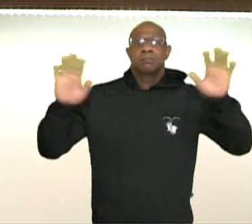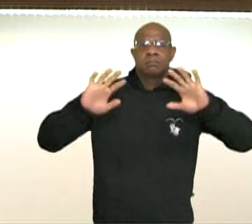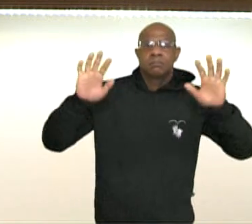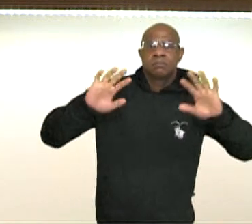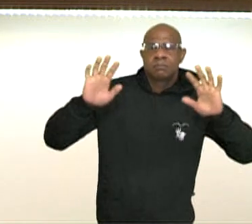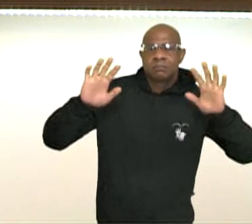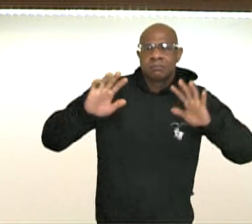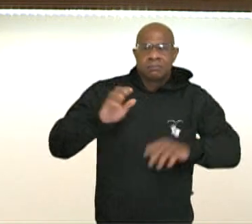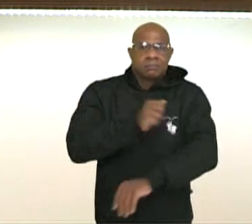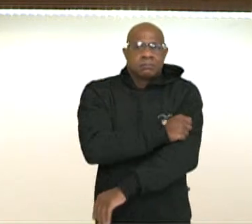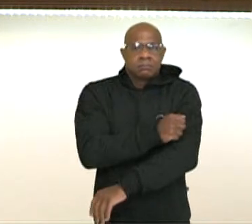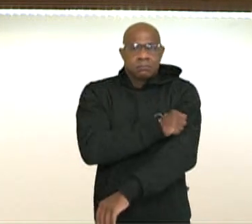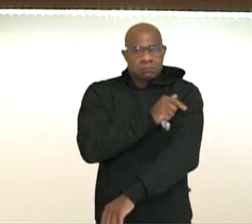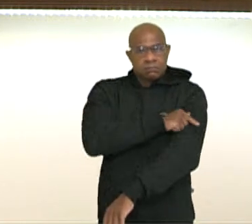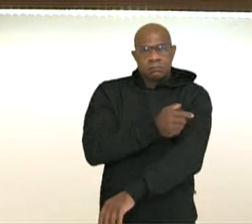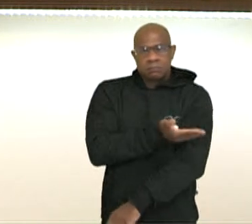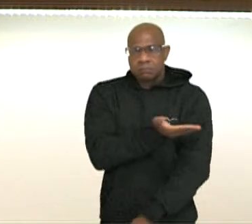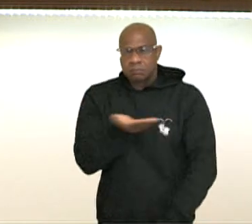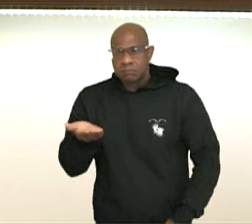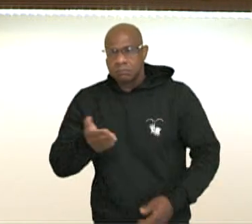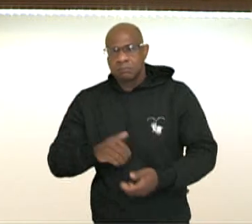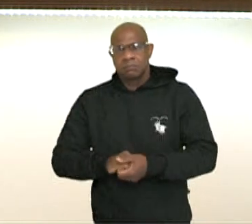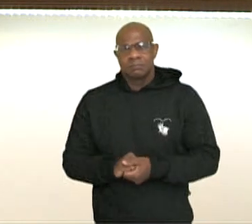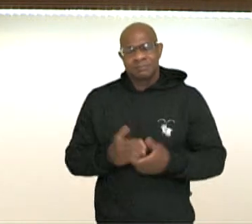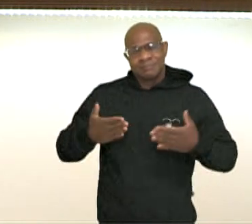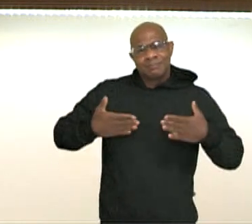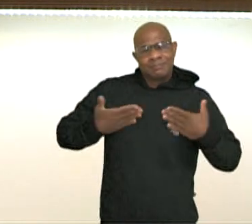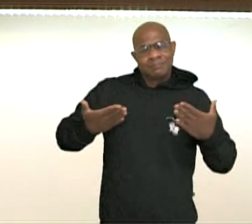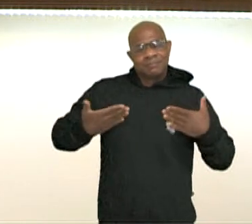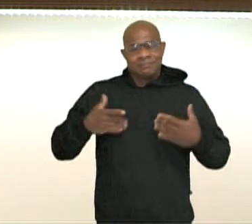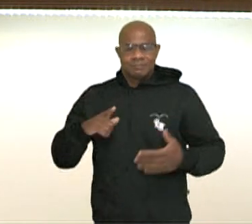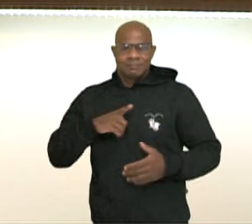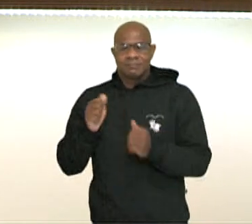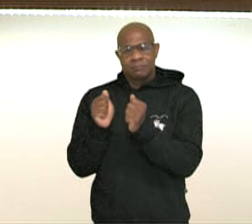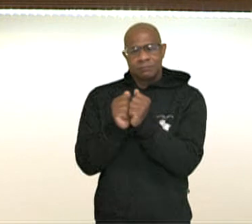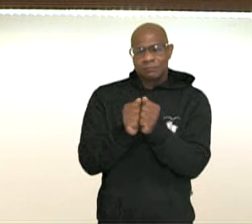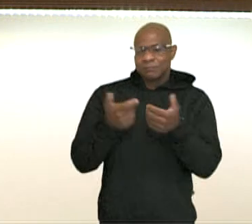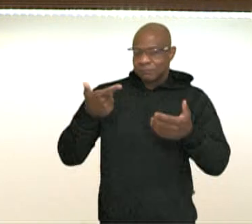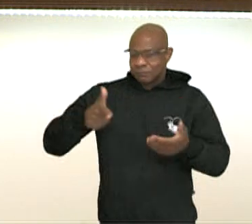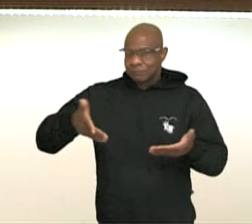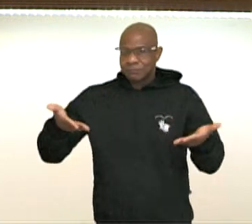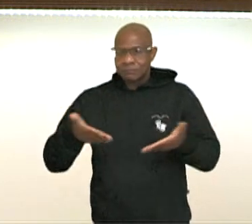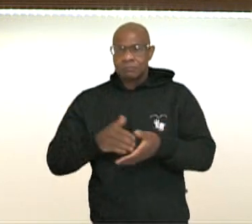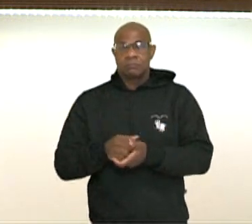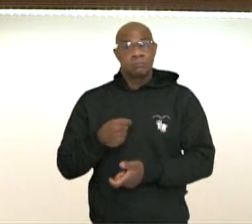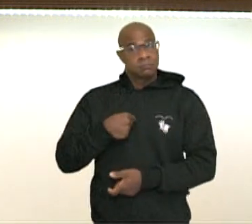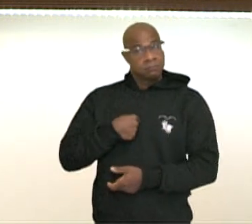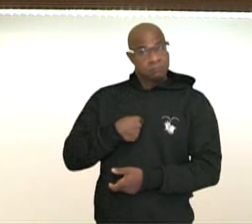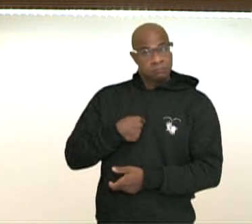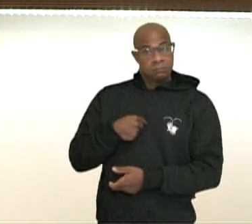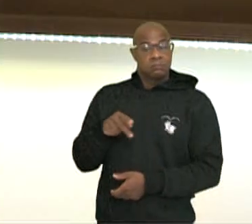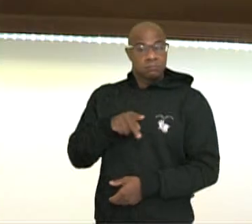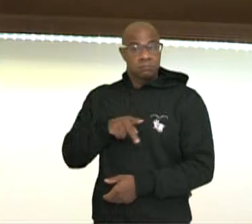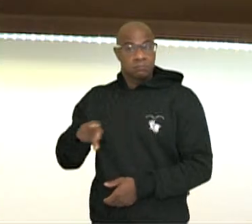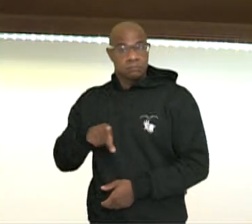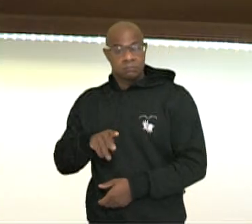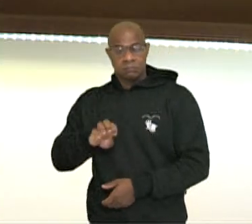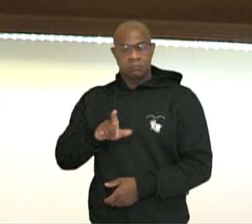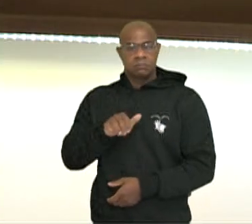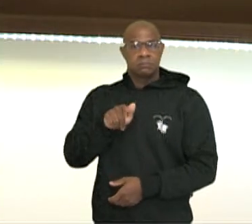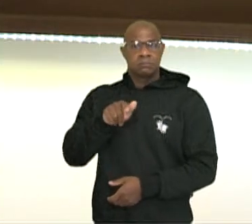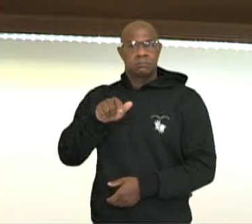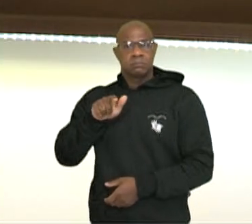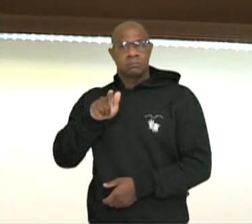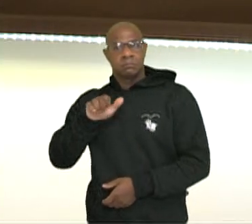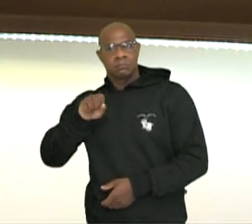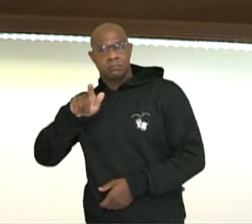Olá, queridos alunos do 7º ano. Que alegria estar com você aqui novamente. Eu, professora Elisângela, hoje